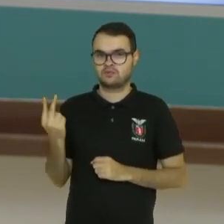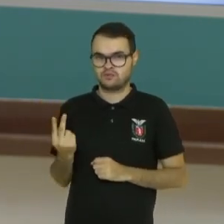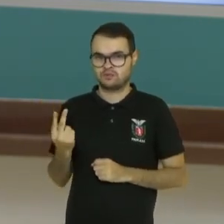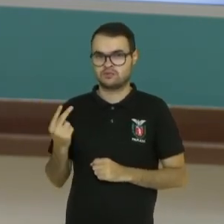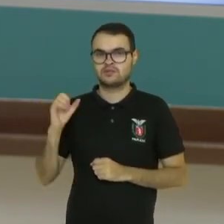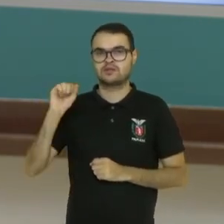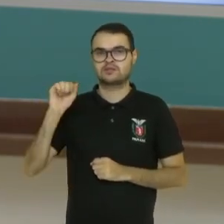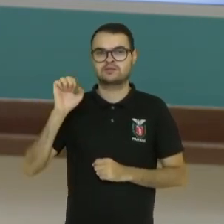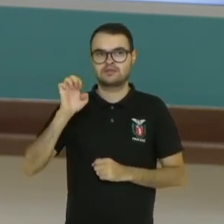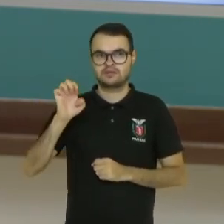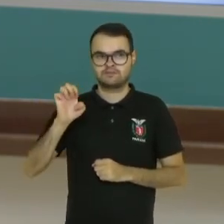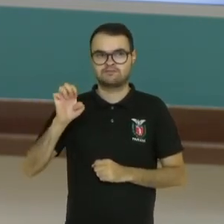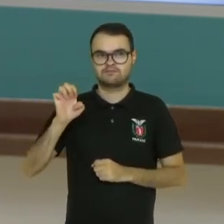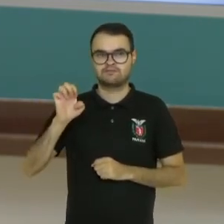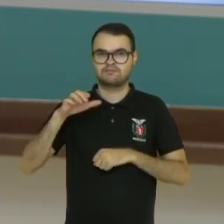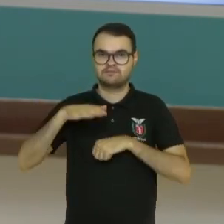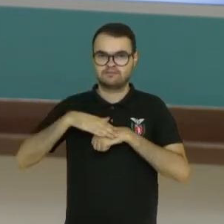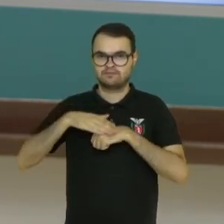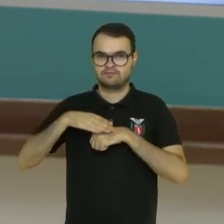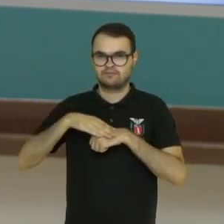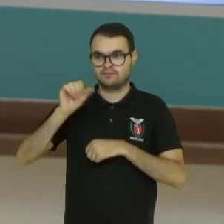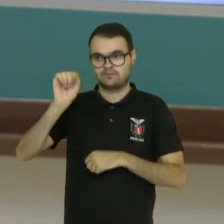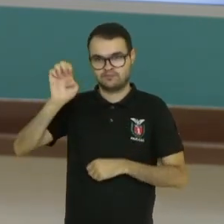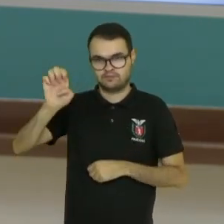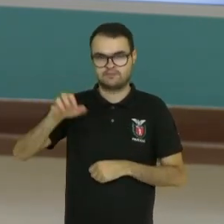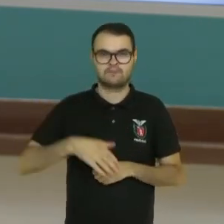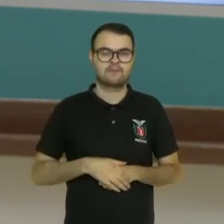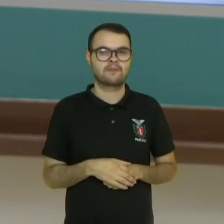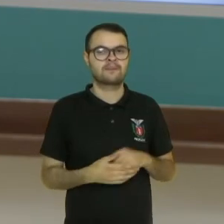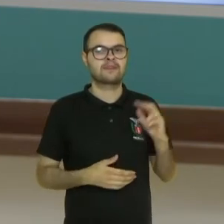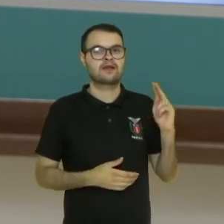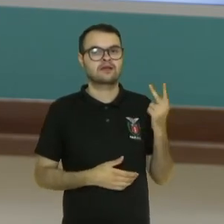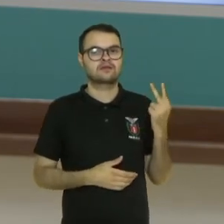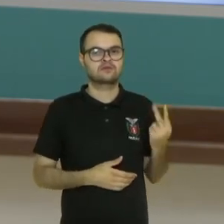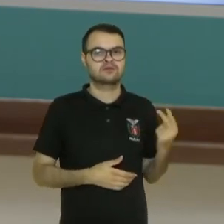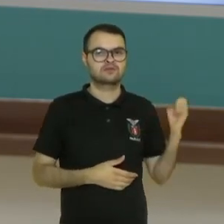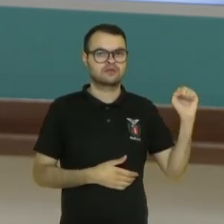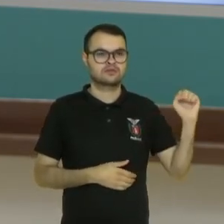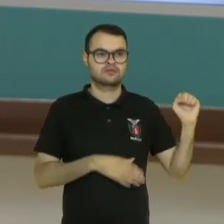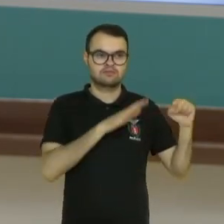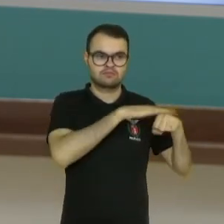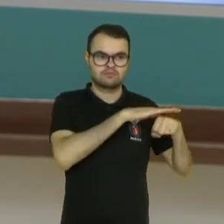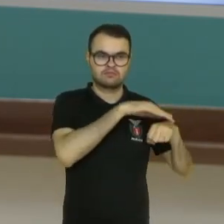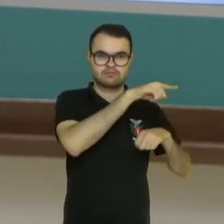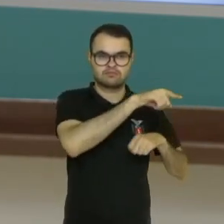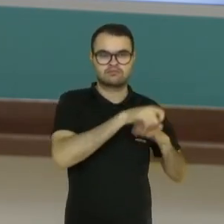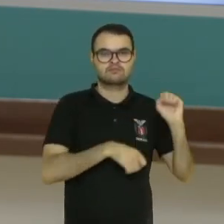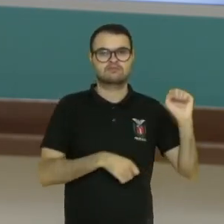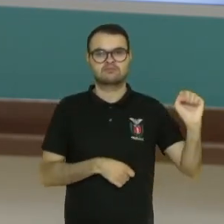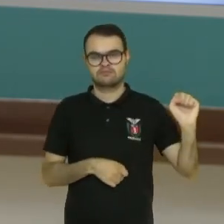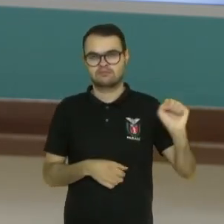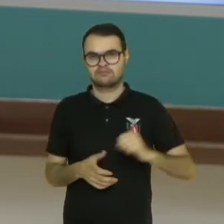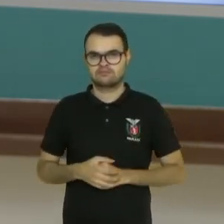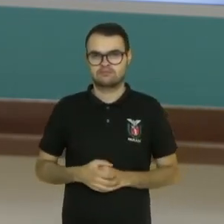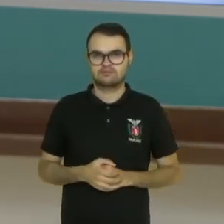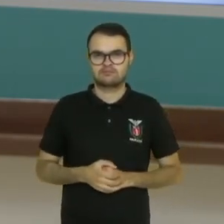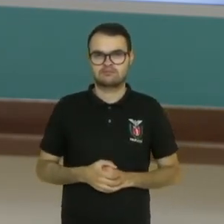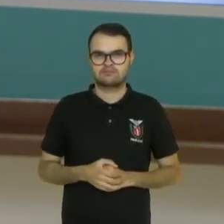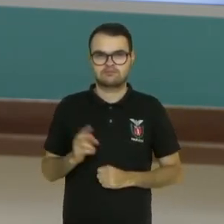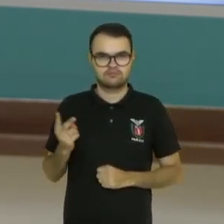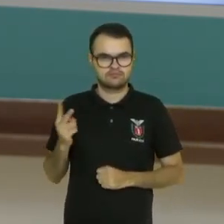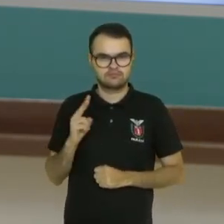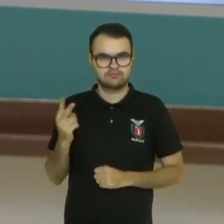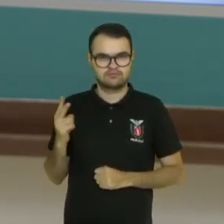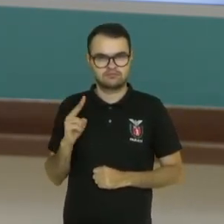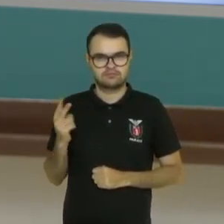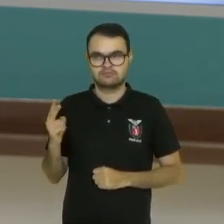H2SE, né, para o selênio e H2S para o enxofre. Então, a gente vai usar um enxofre, dois hidrogênios, um selênio e